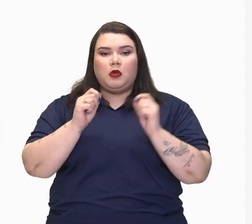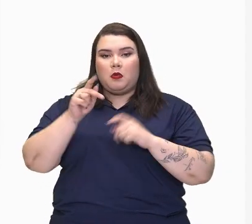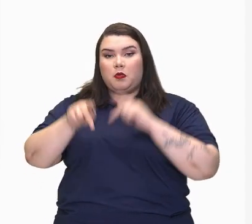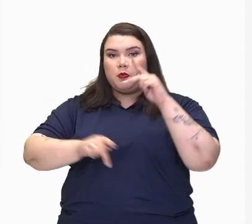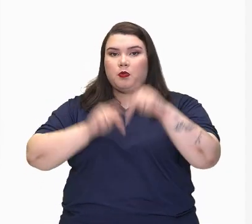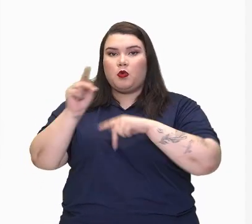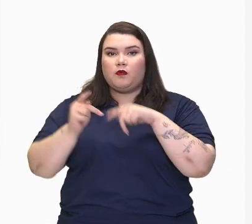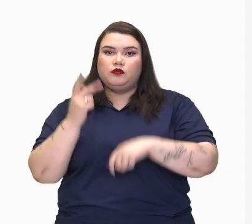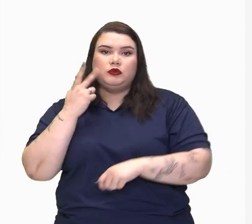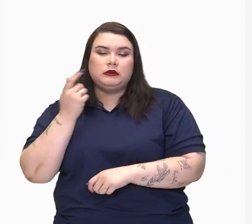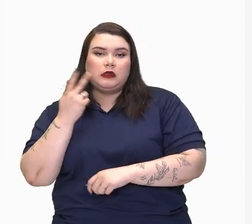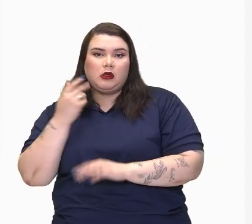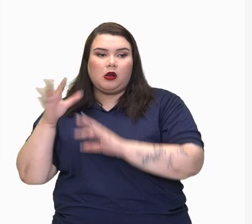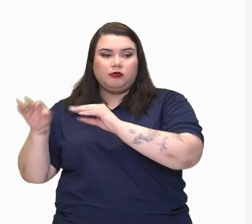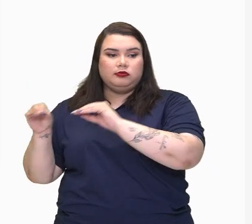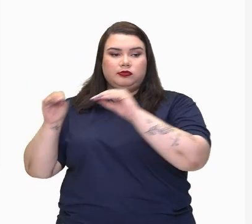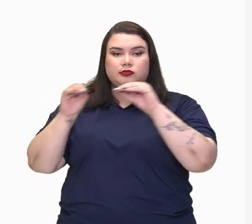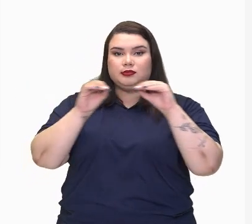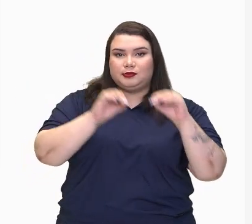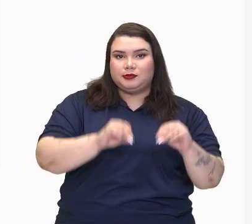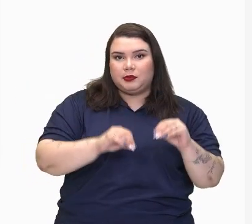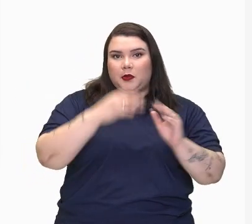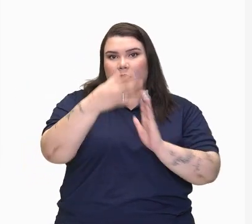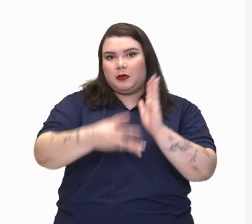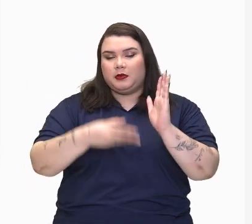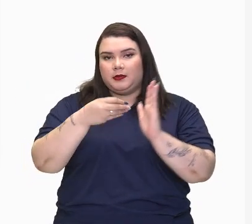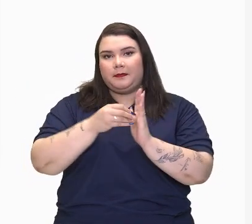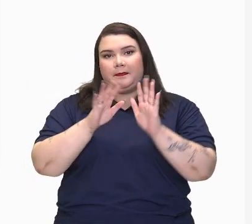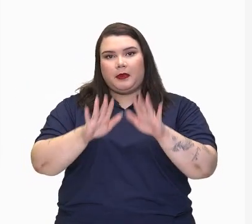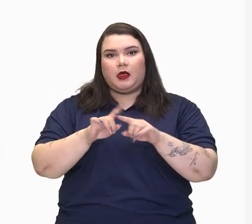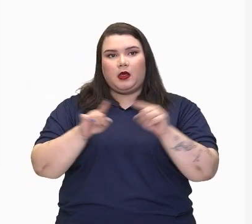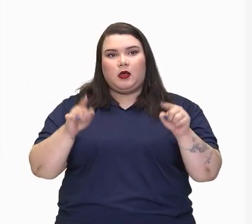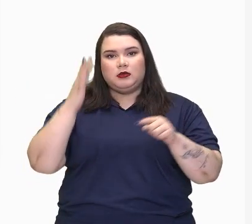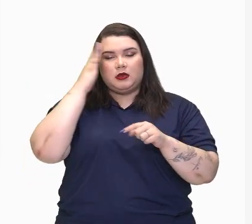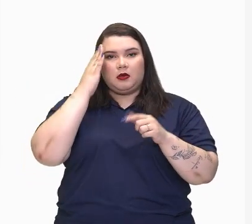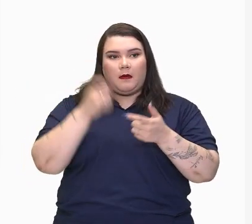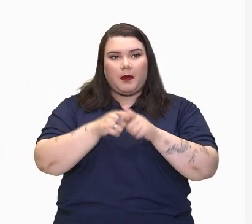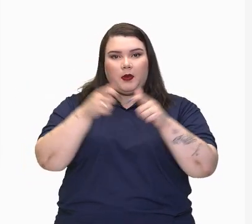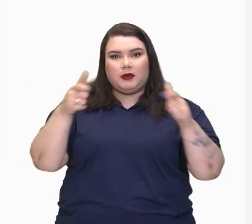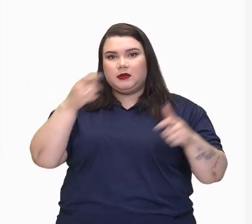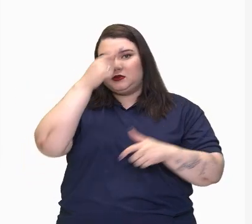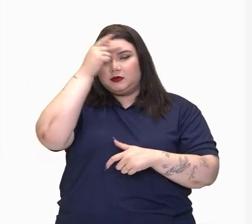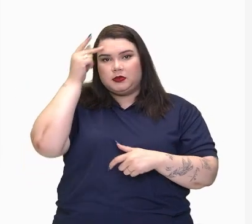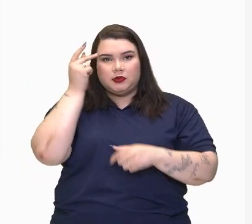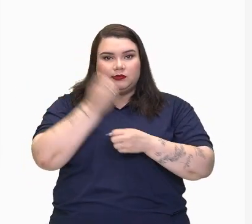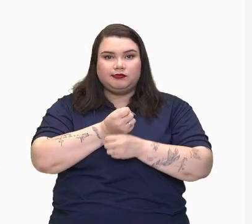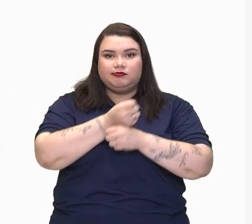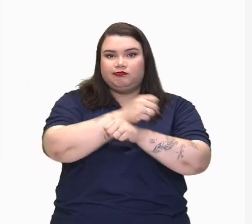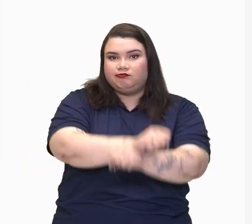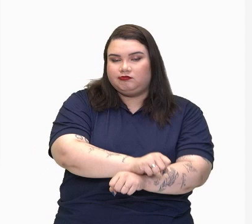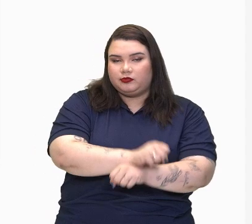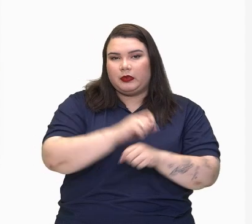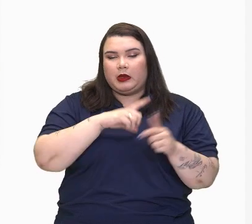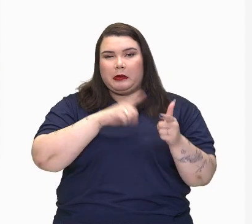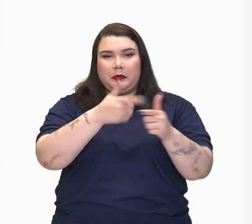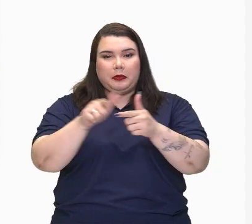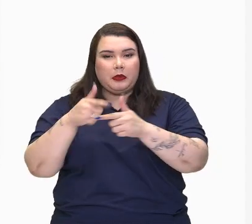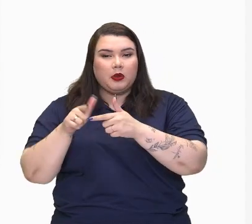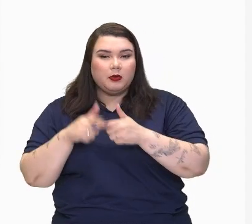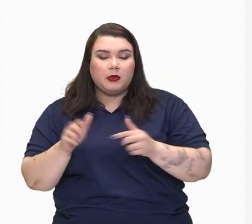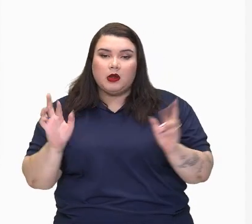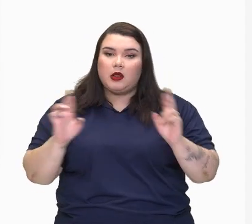extração do látex. Hoje a gente sabe que muitas dessas pessoas eram escravizadas, tínhamos muitos problemas em